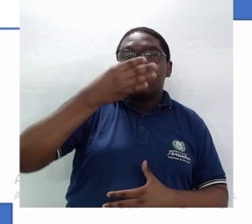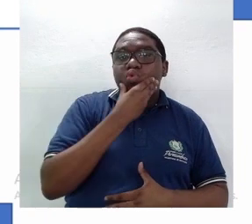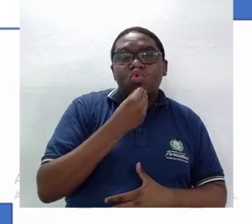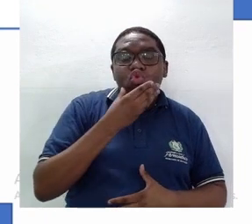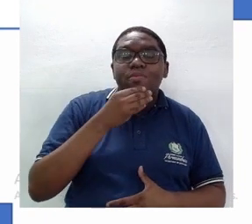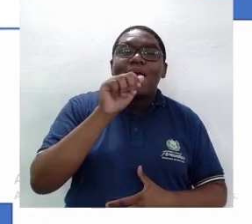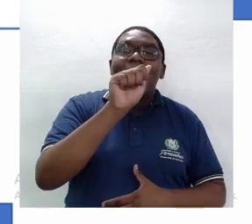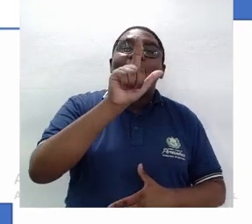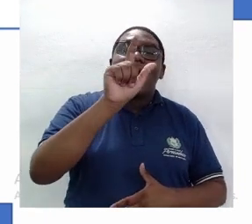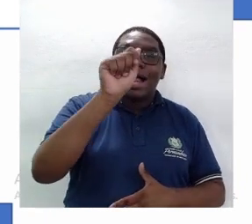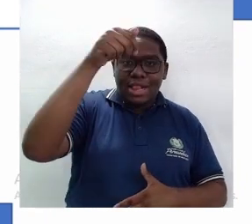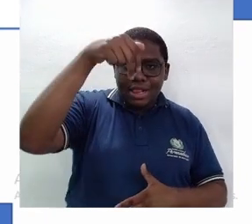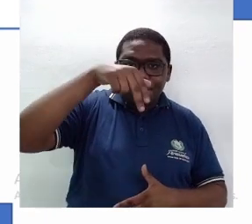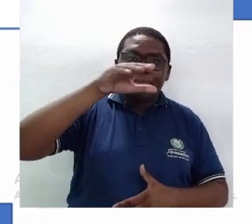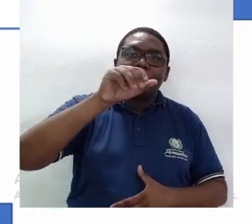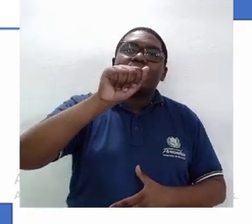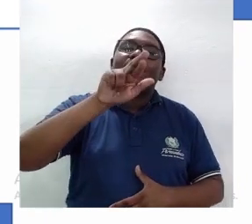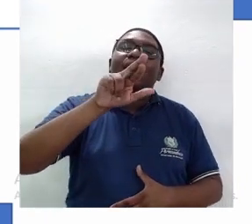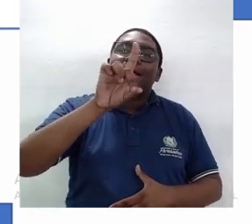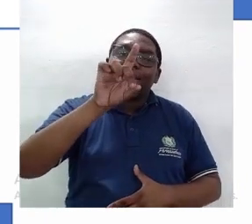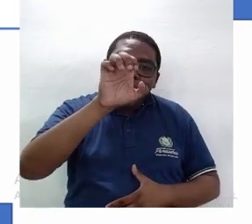Kardec entre